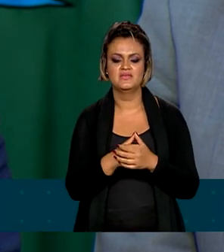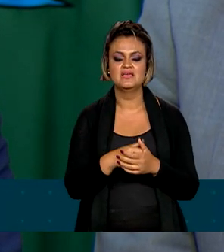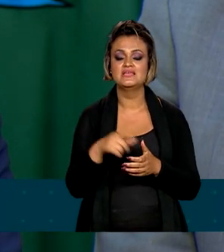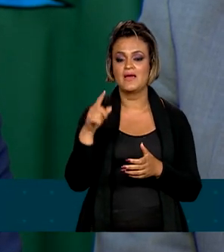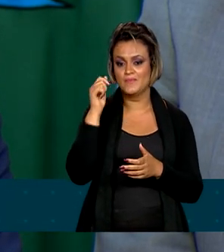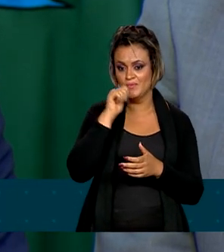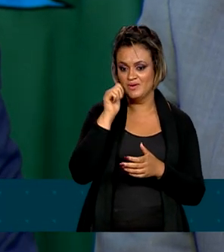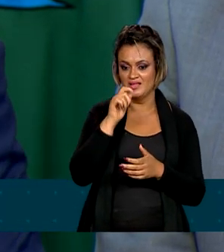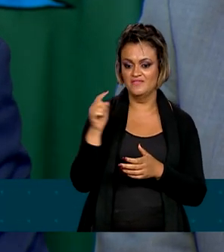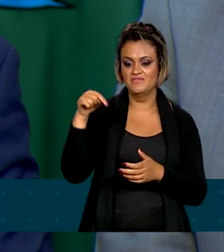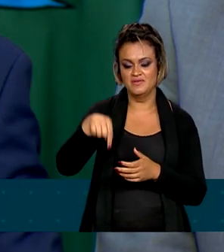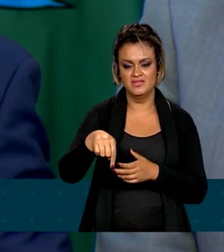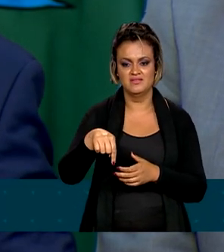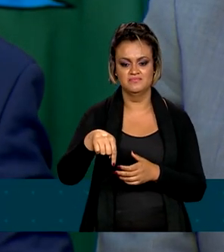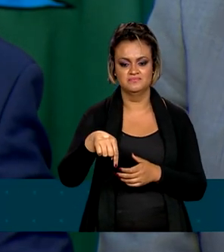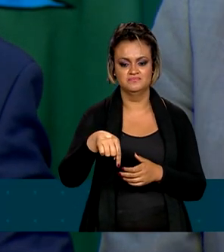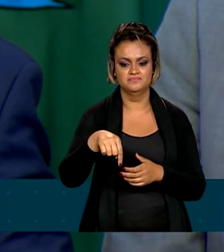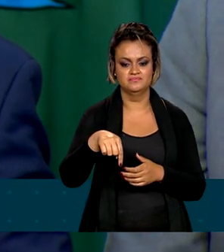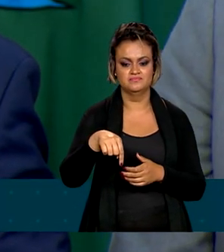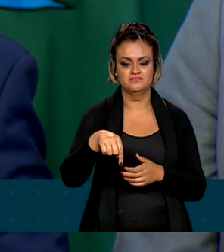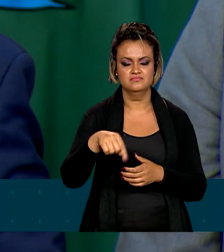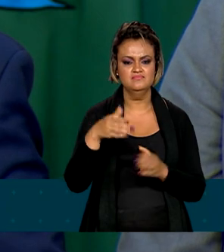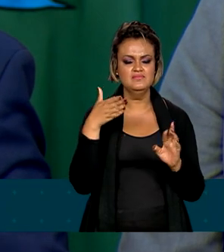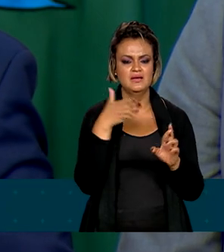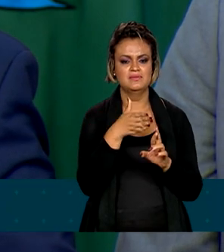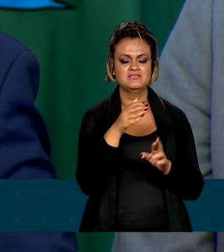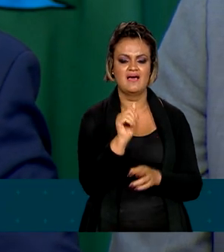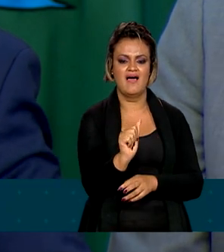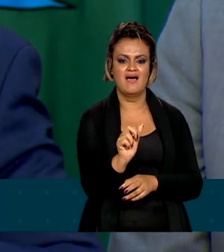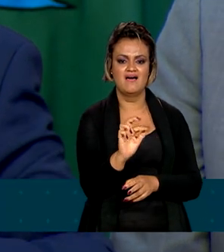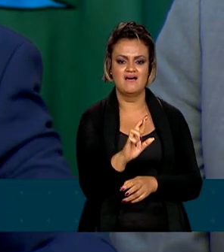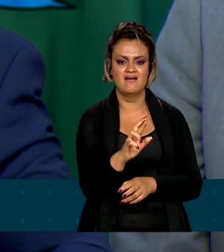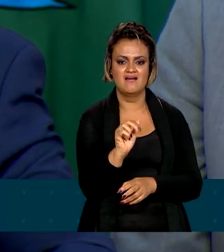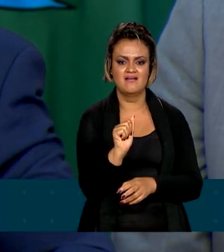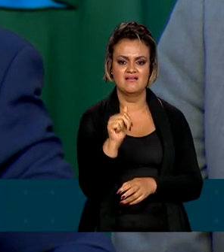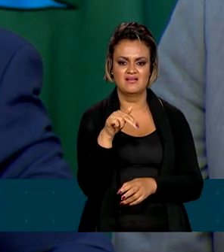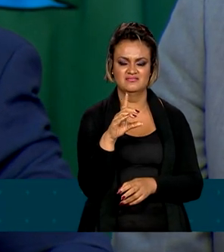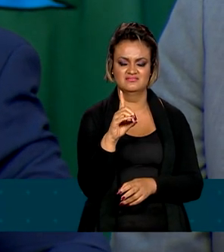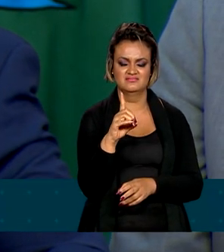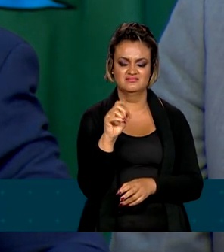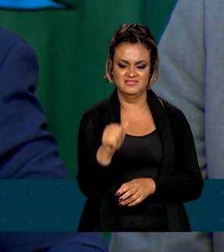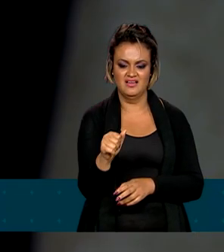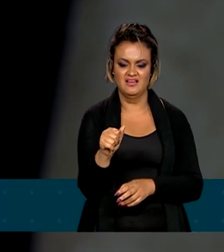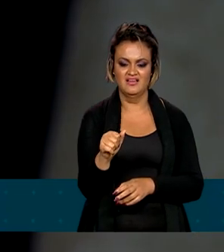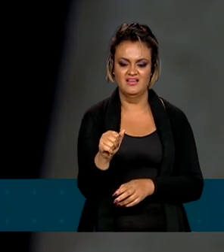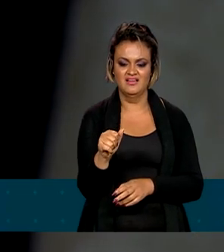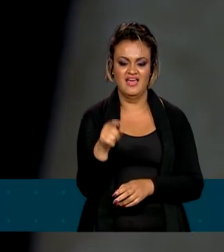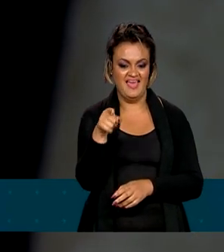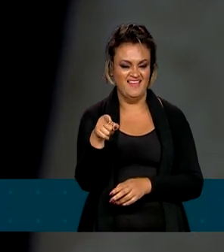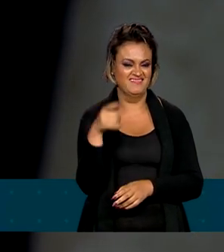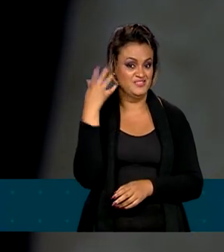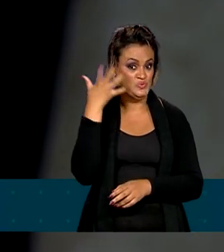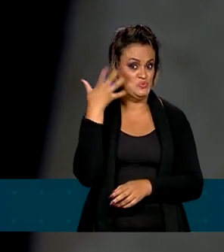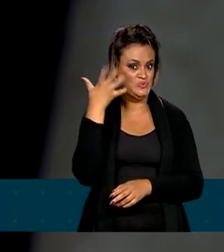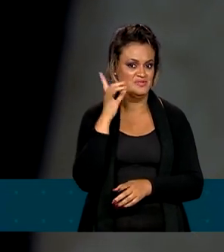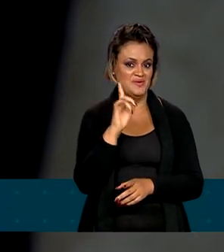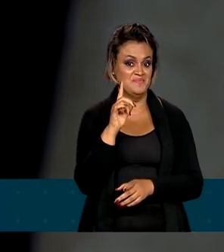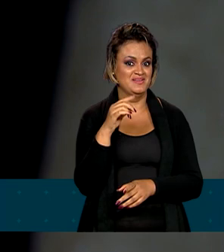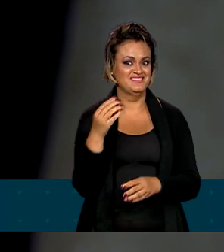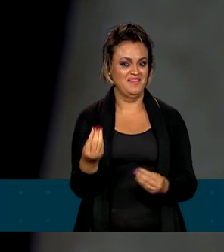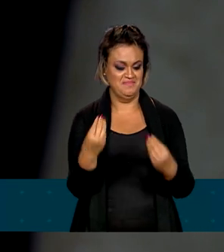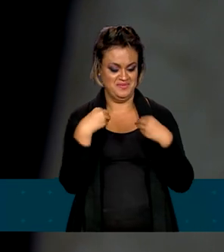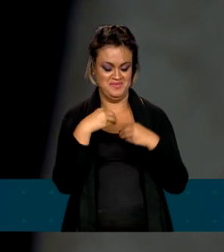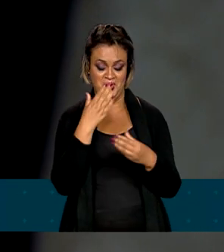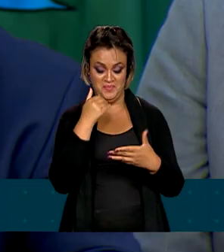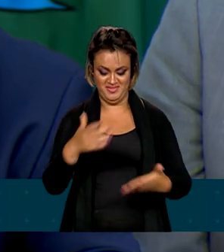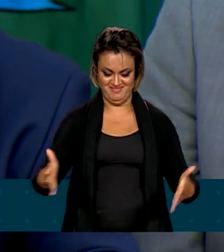que veio falar aqui em nome de Arandá, ou seja, eu posso dizer que ela não fez um grande discurso, mas ela me deu uma grande